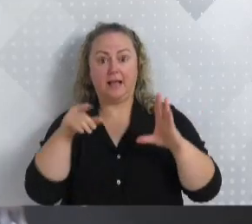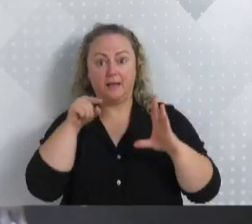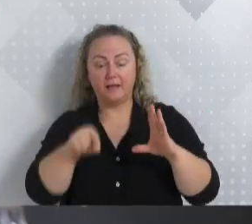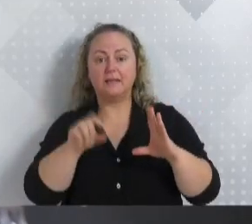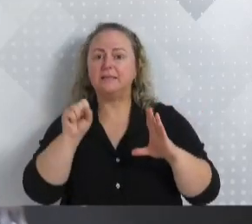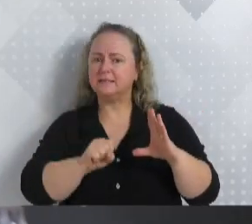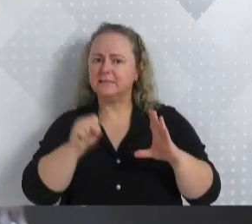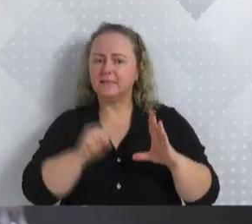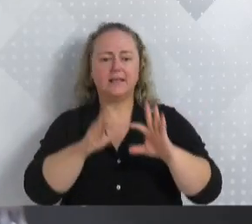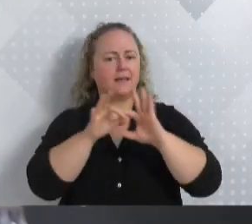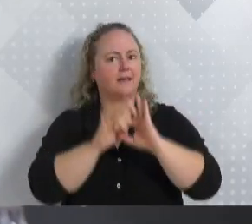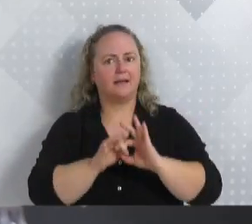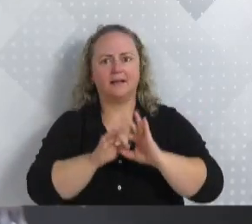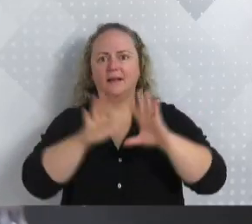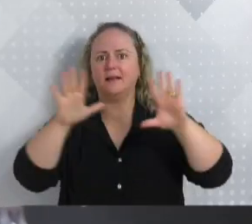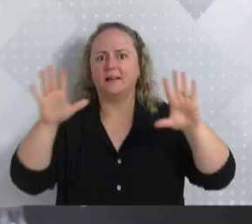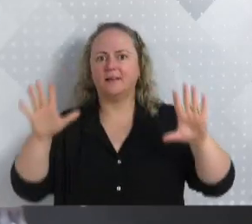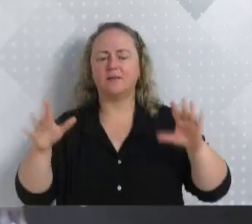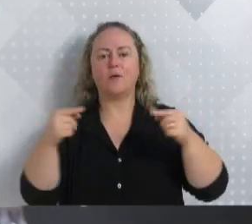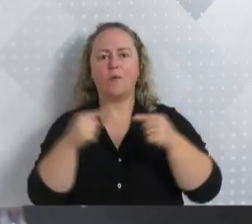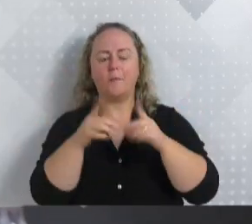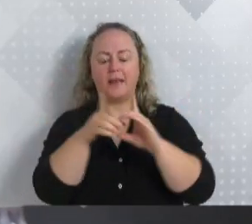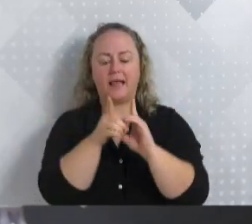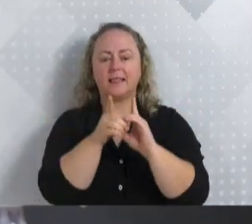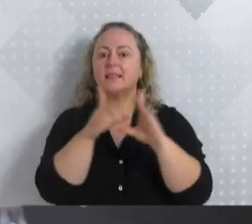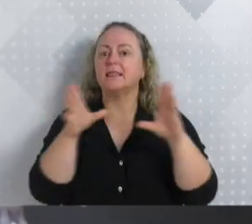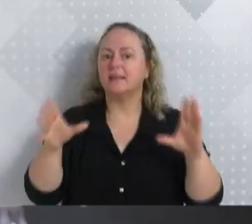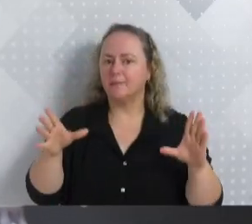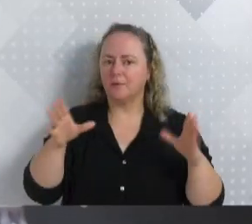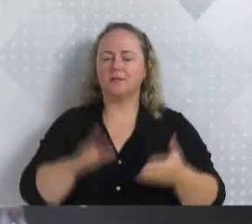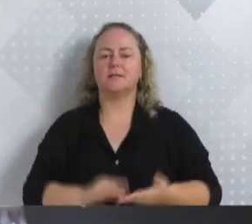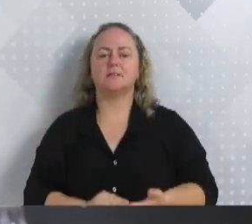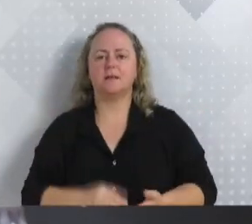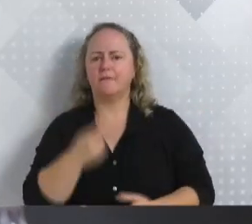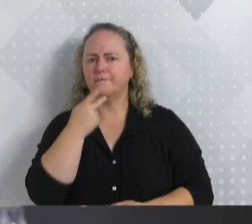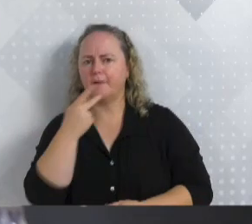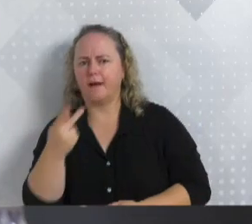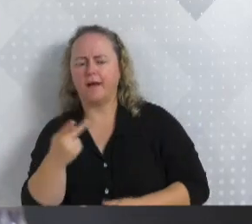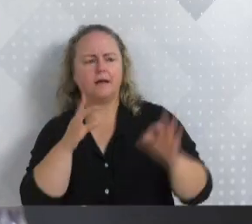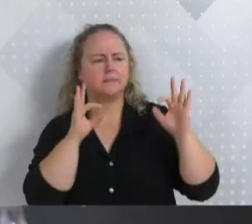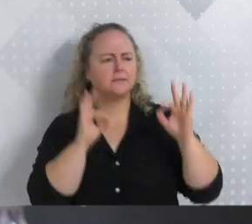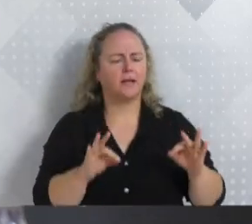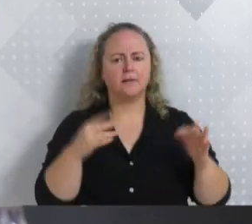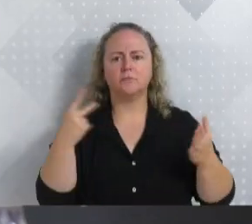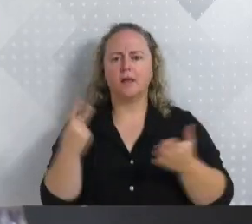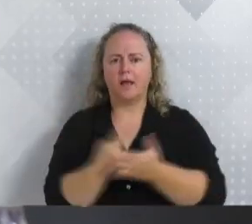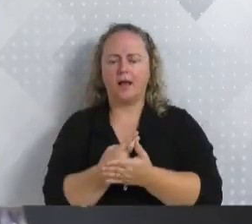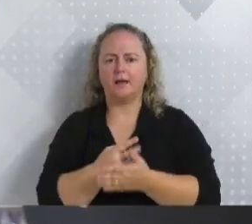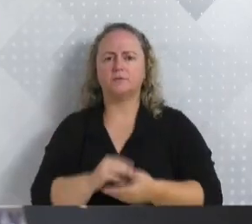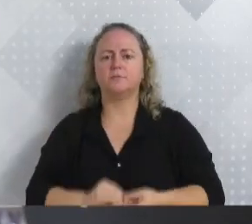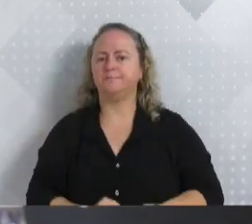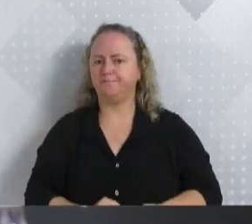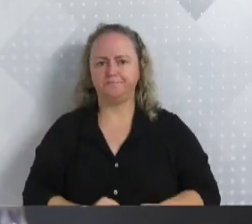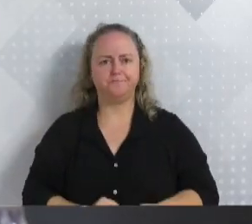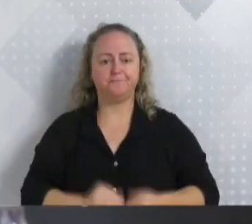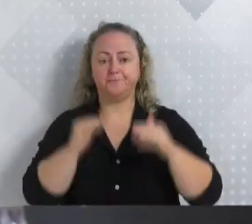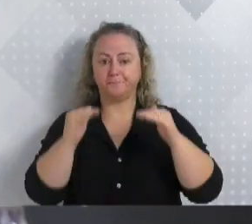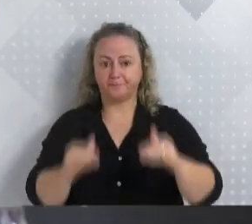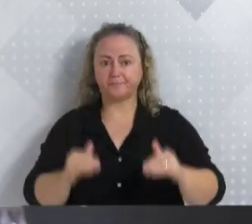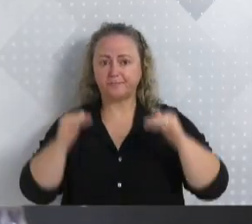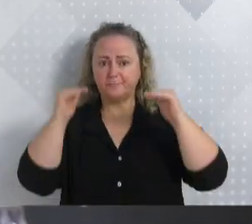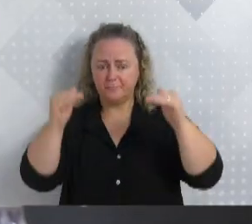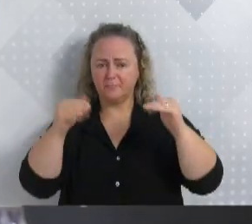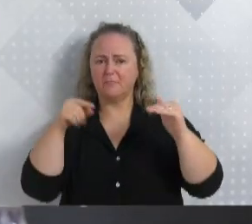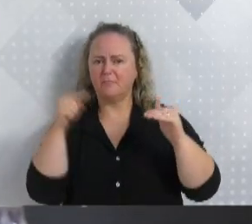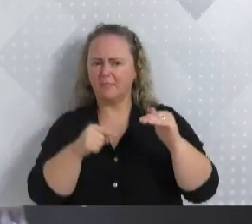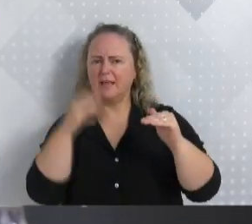é liberdade de falar, de acertar e de errar. Não cabe a essas autoridades